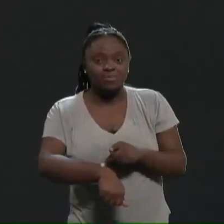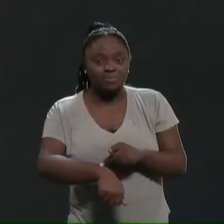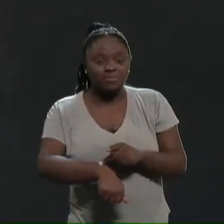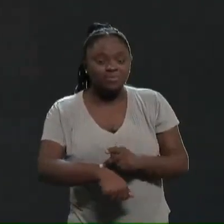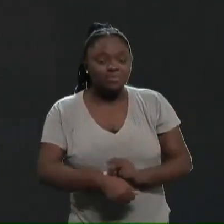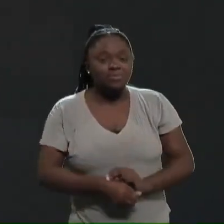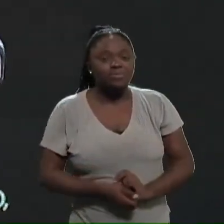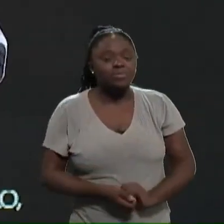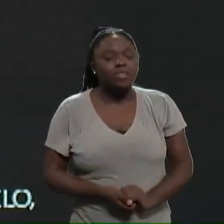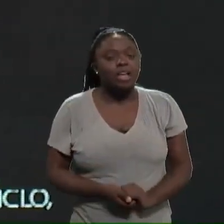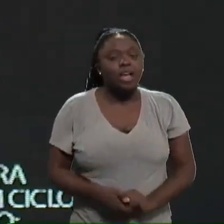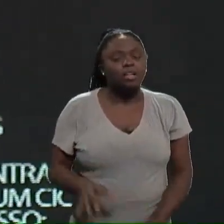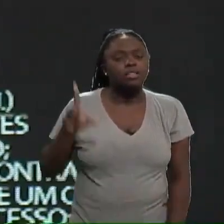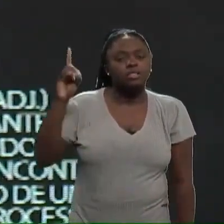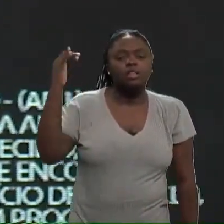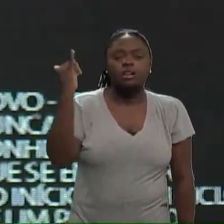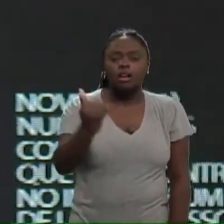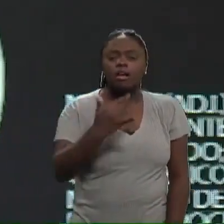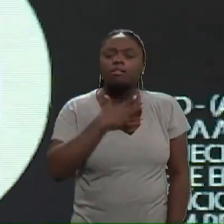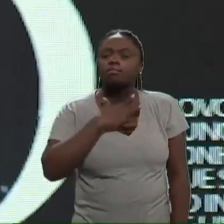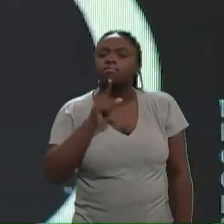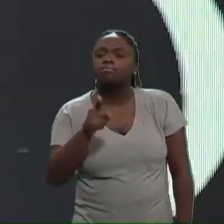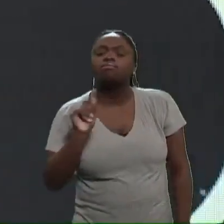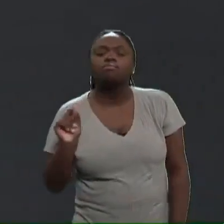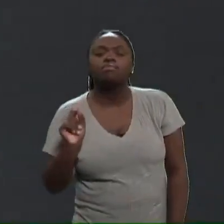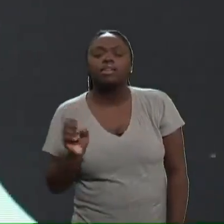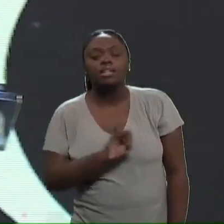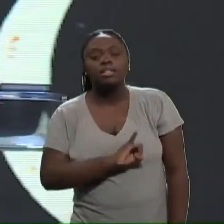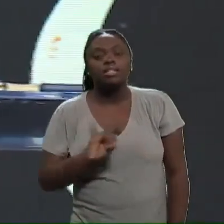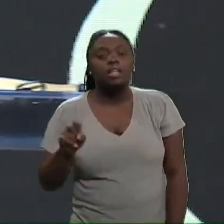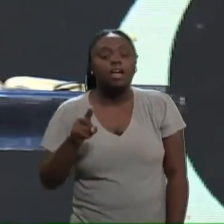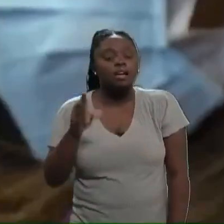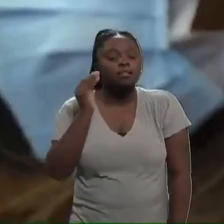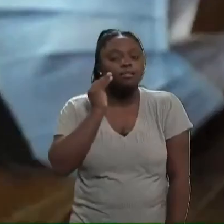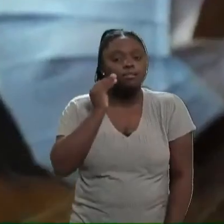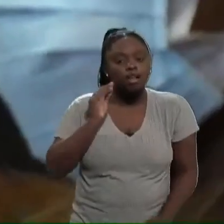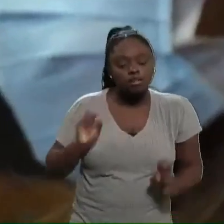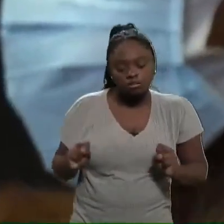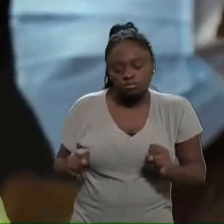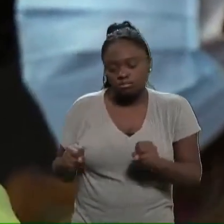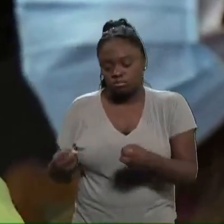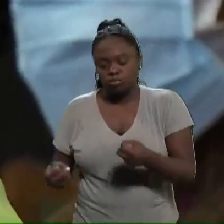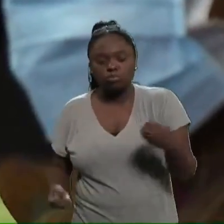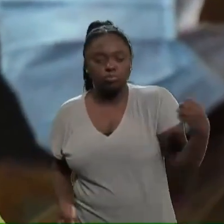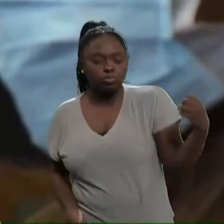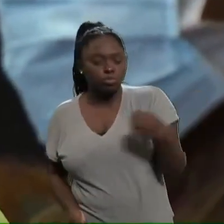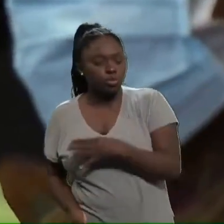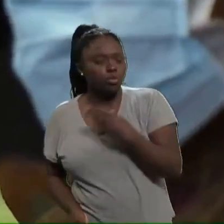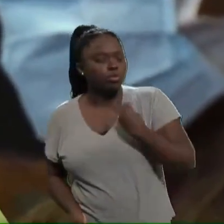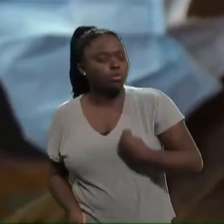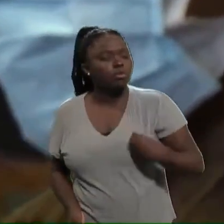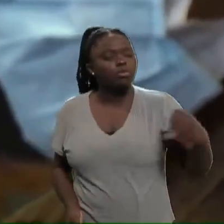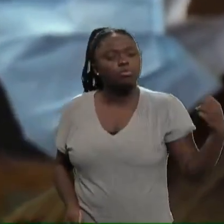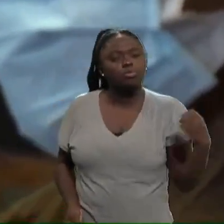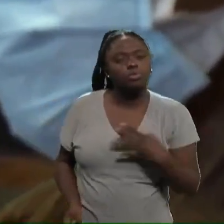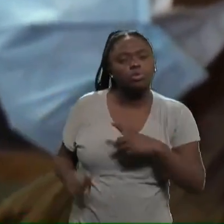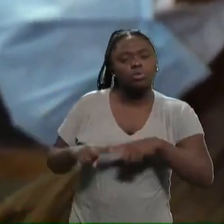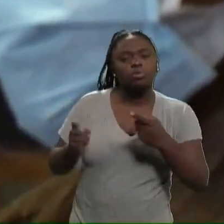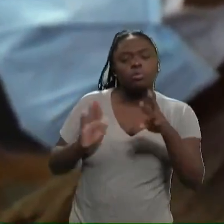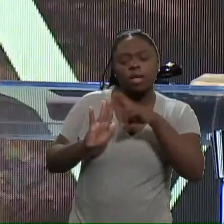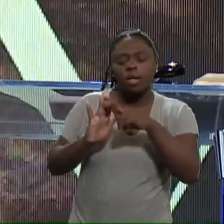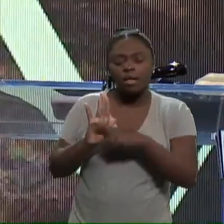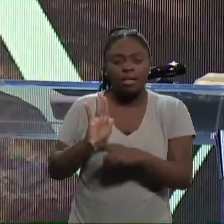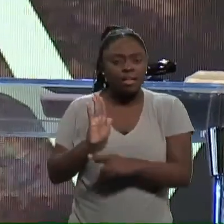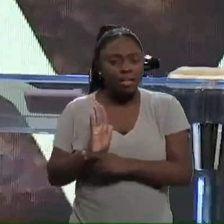Sabe o que Deus está dizendo para mim e para você? Se você tentar enfrentar o novo e viver o novo com as mesmas regras do